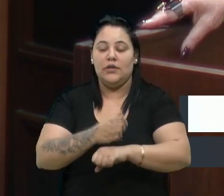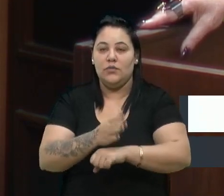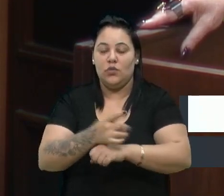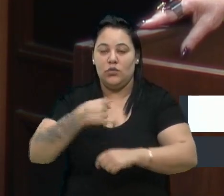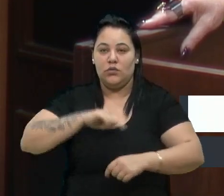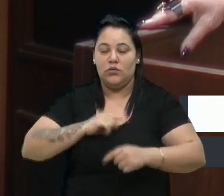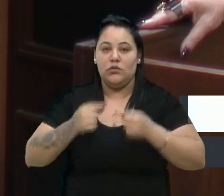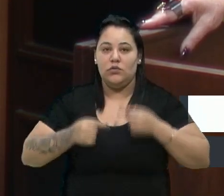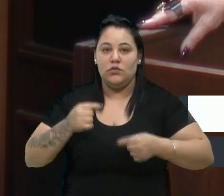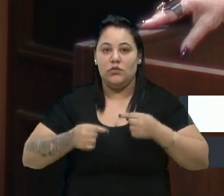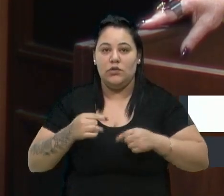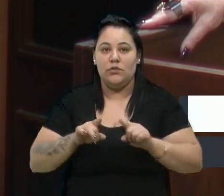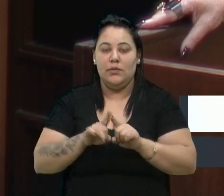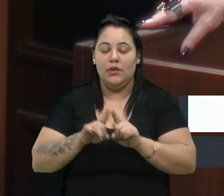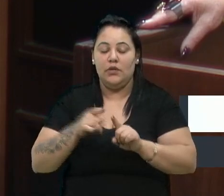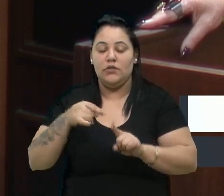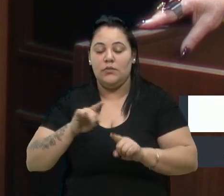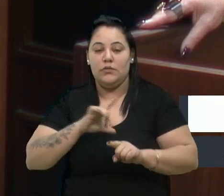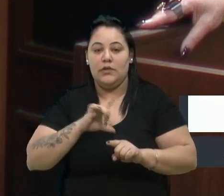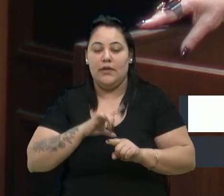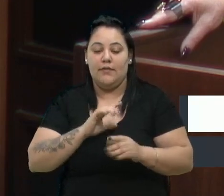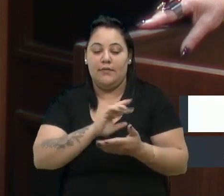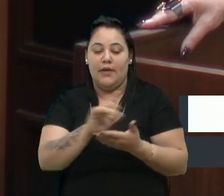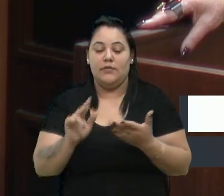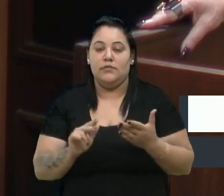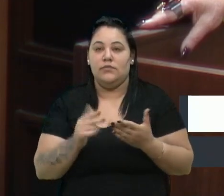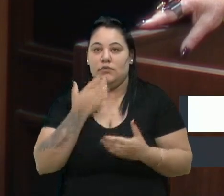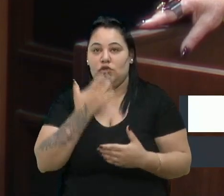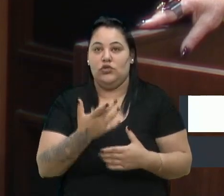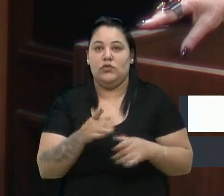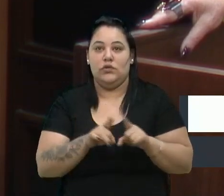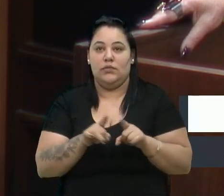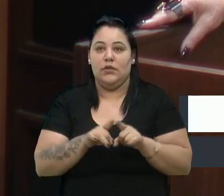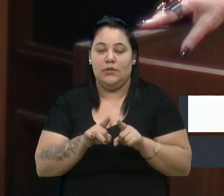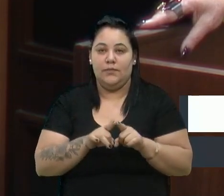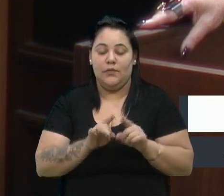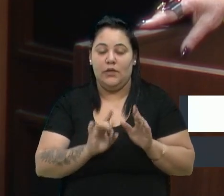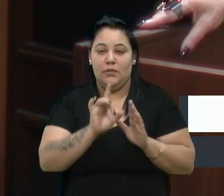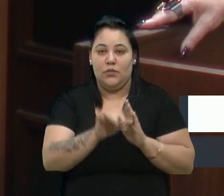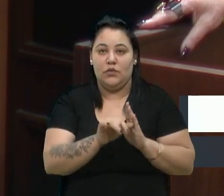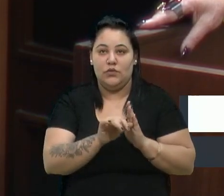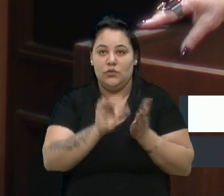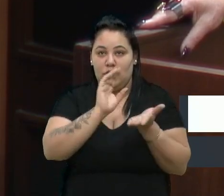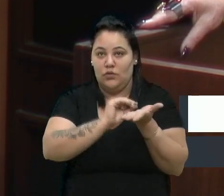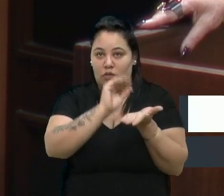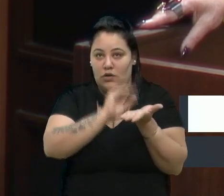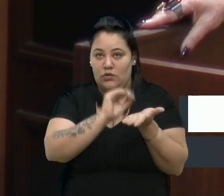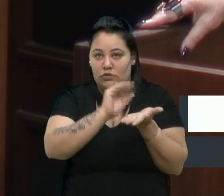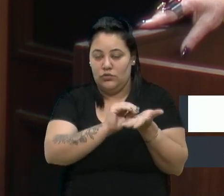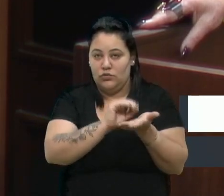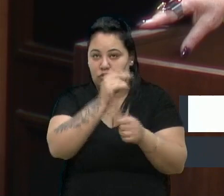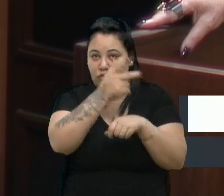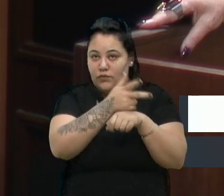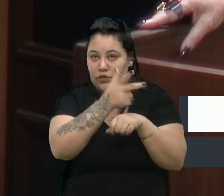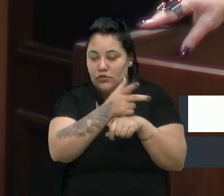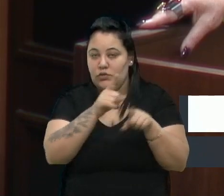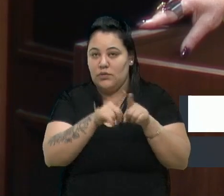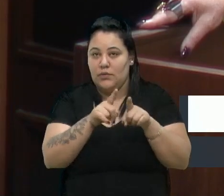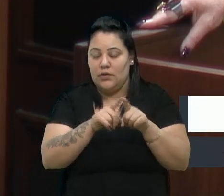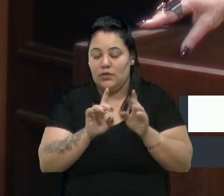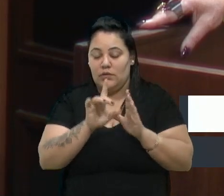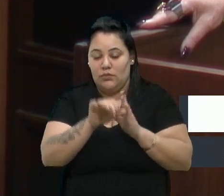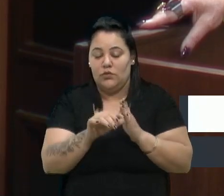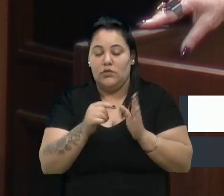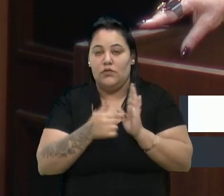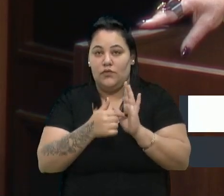debate. Nós teremos vários encaminhamentos. Após o áudio, o vídeo do Gilberto Carvalho, eu já